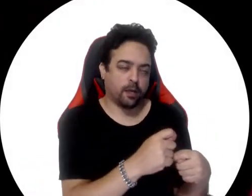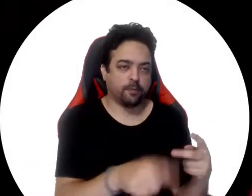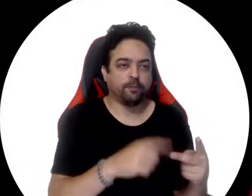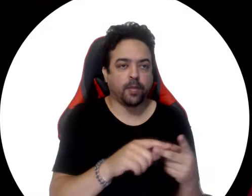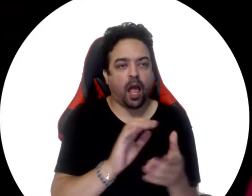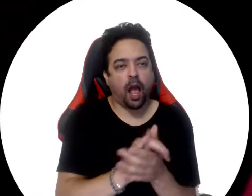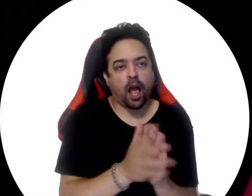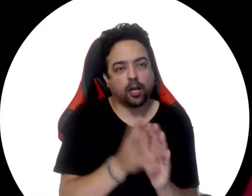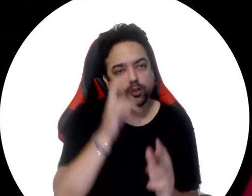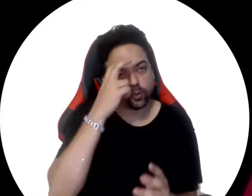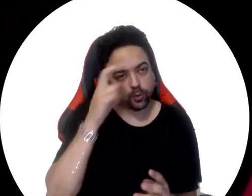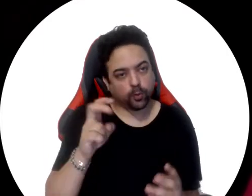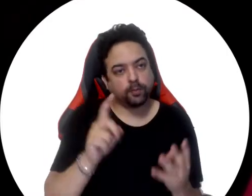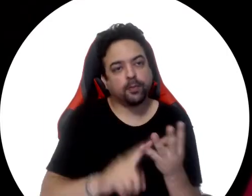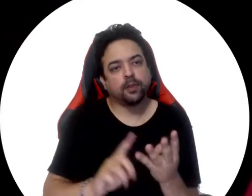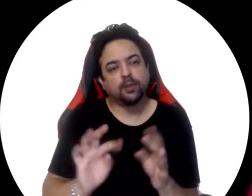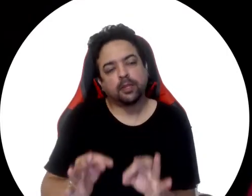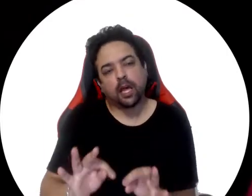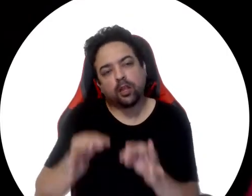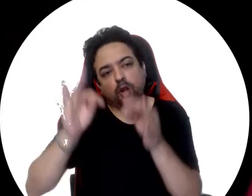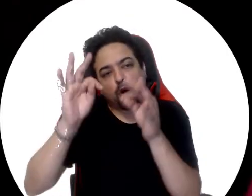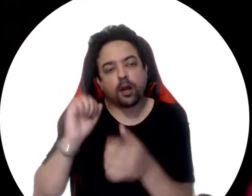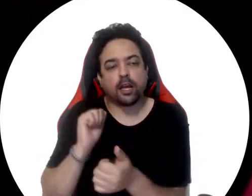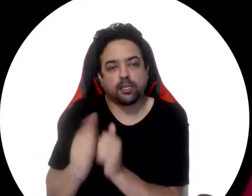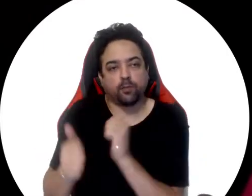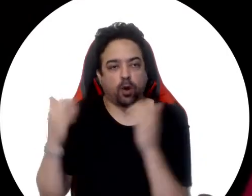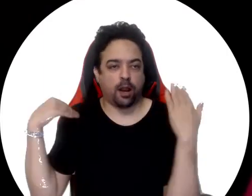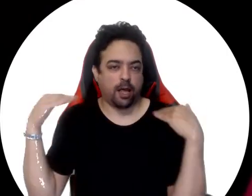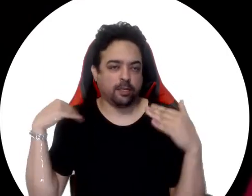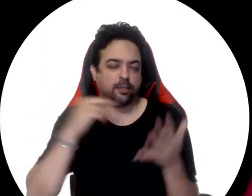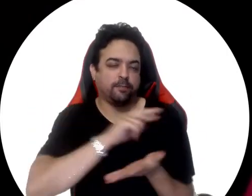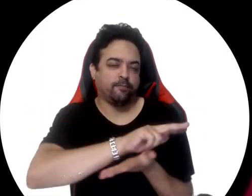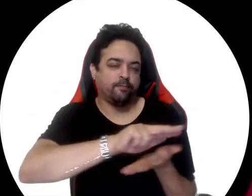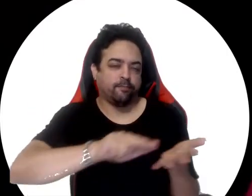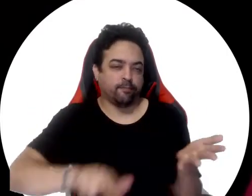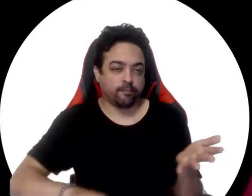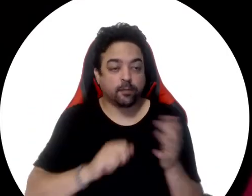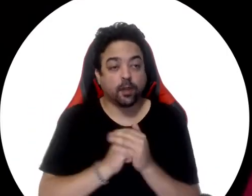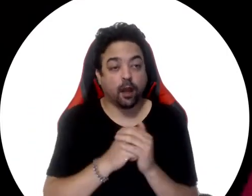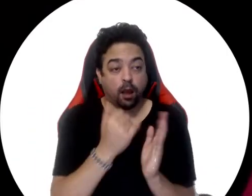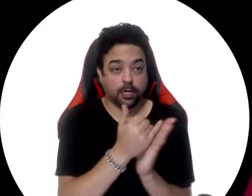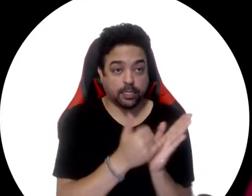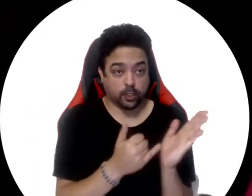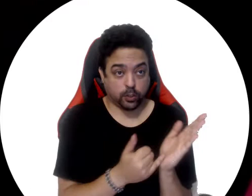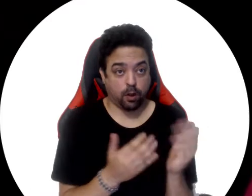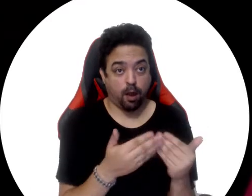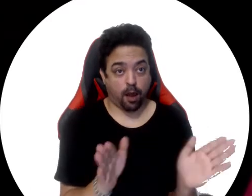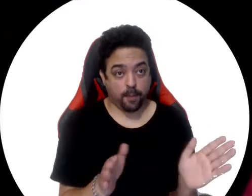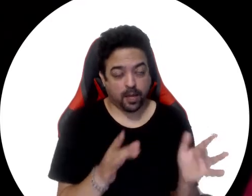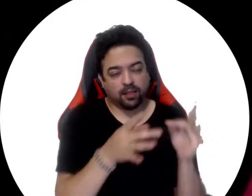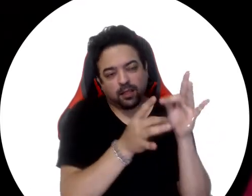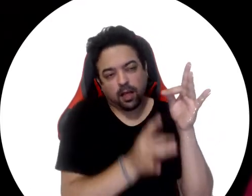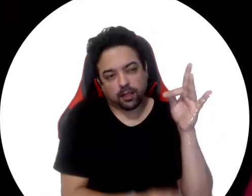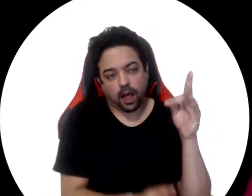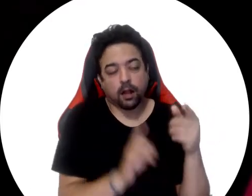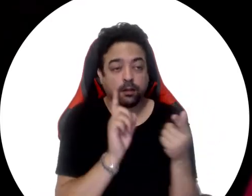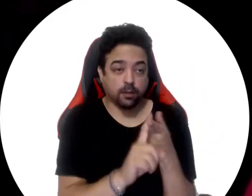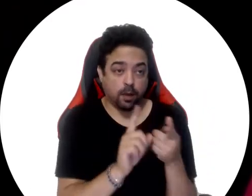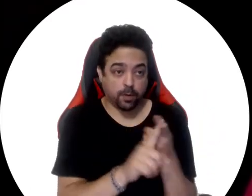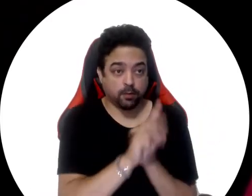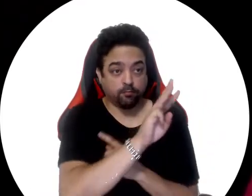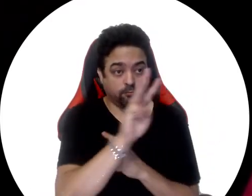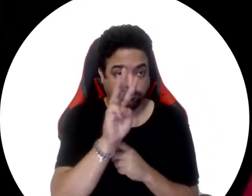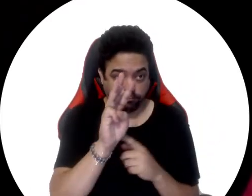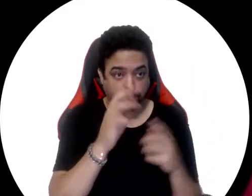economia e finanças, arte e cultura, tecnologia, desporto e lazer, entre outras. As inscrições estão abertas e os